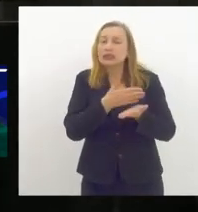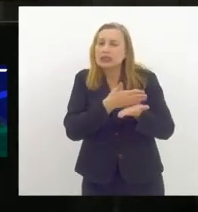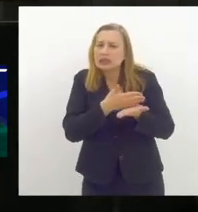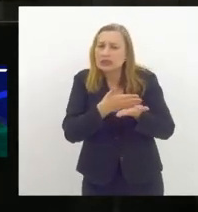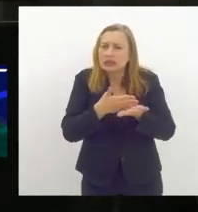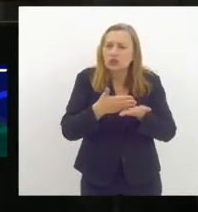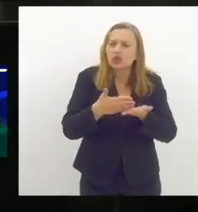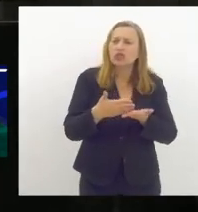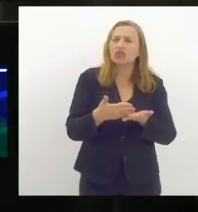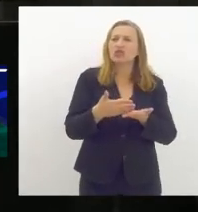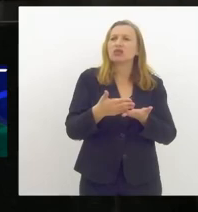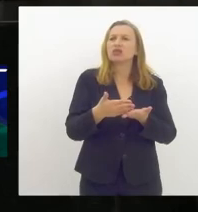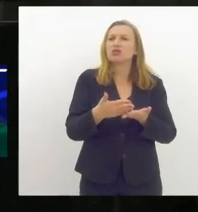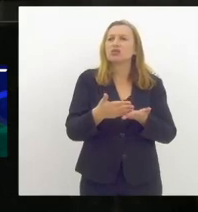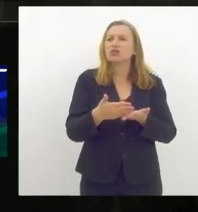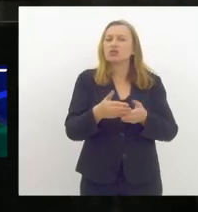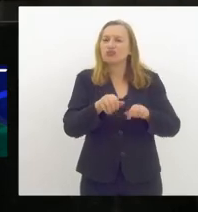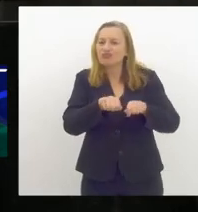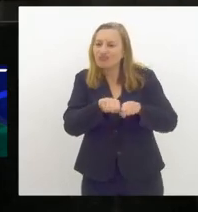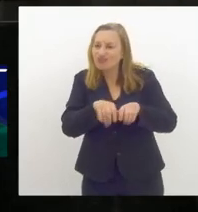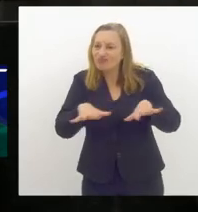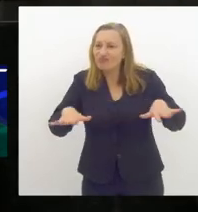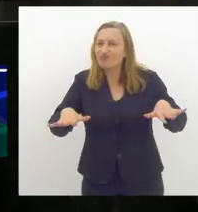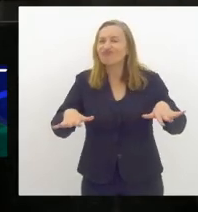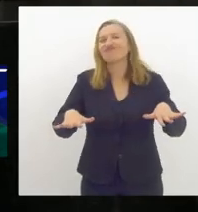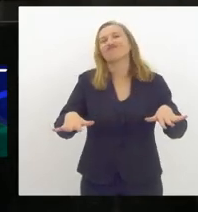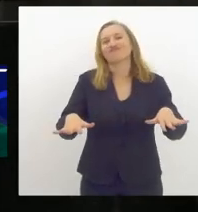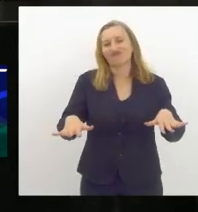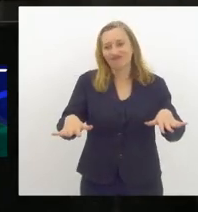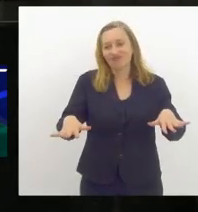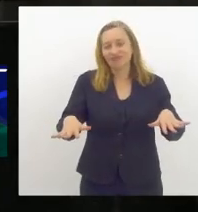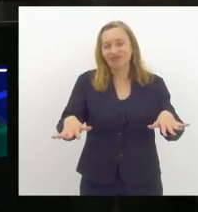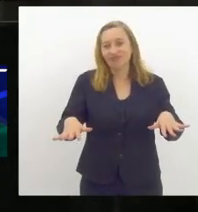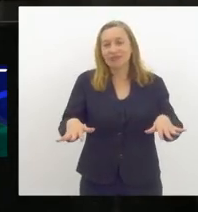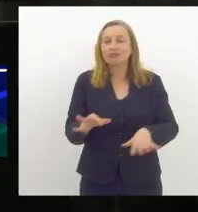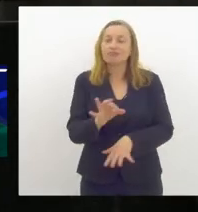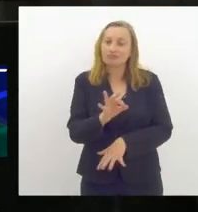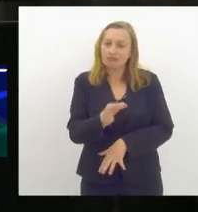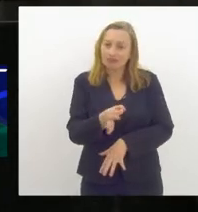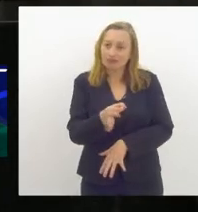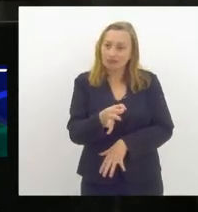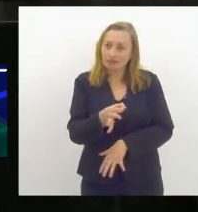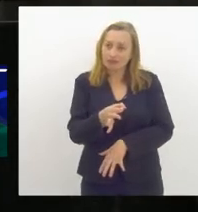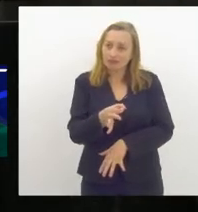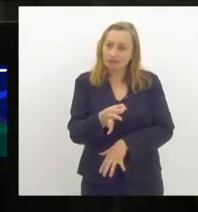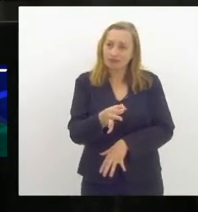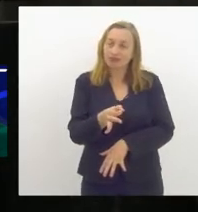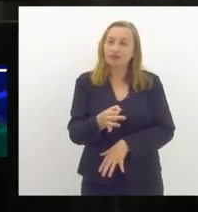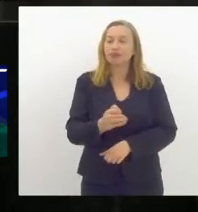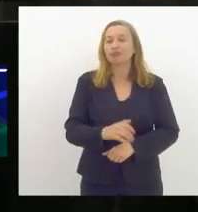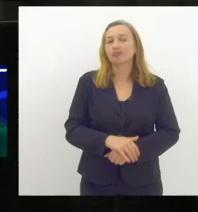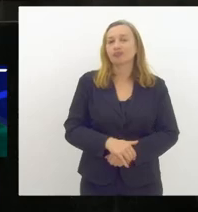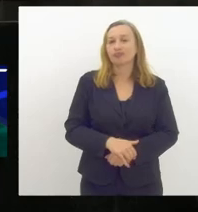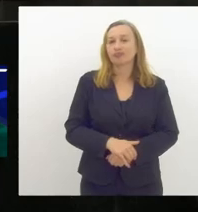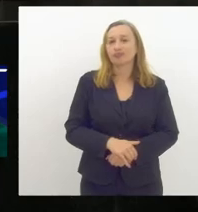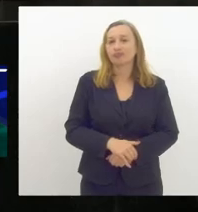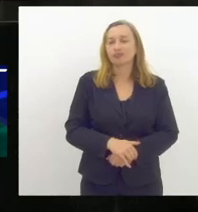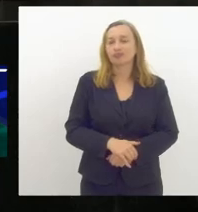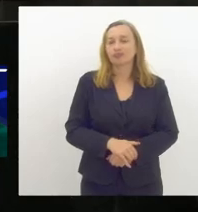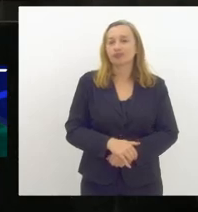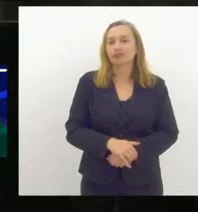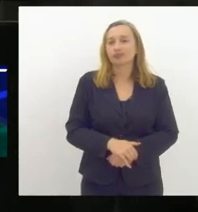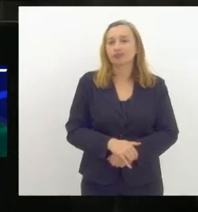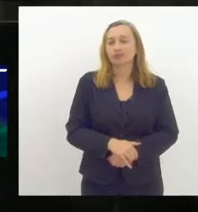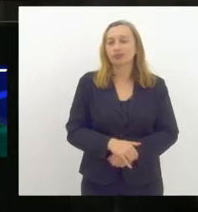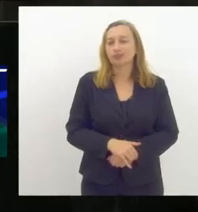inicialmente da pandemia e posteriormente agravada pela